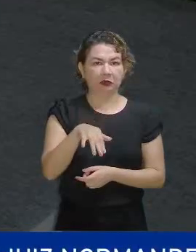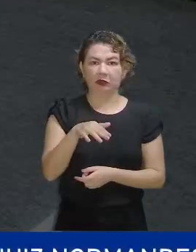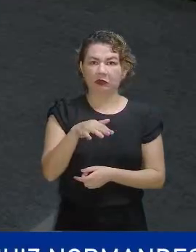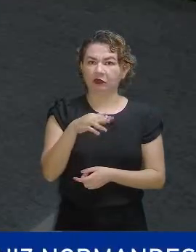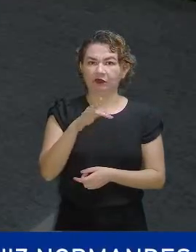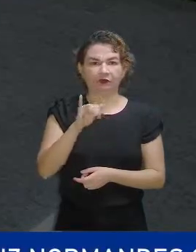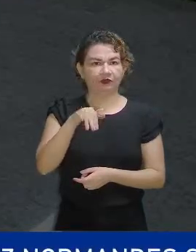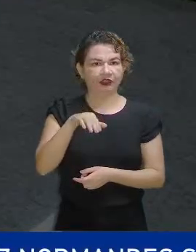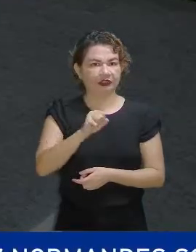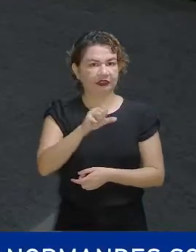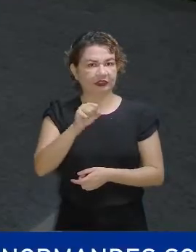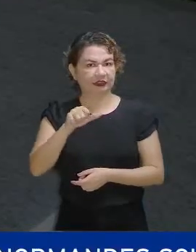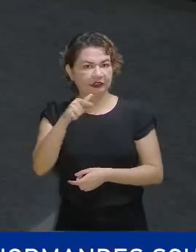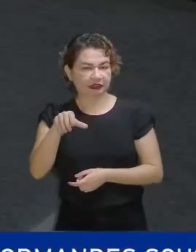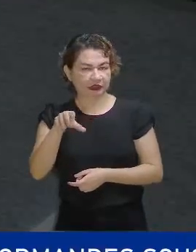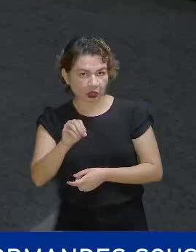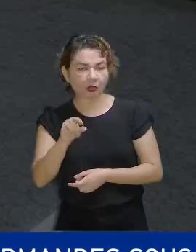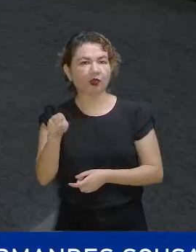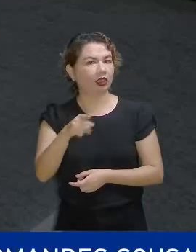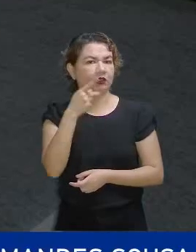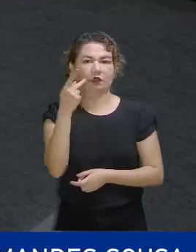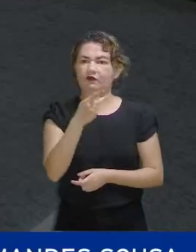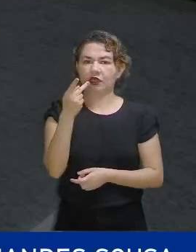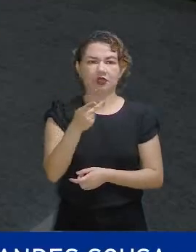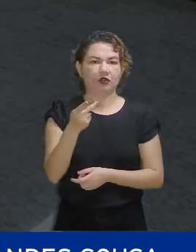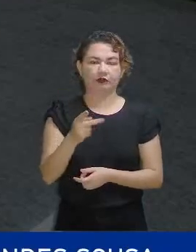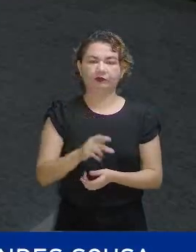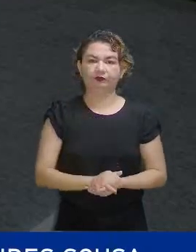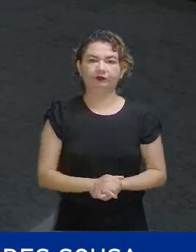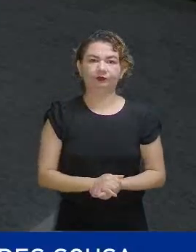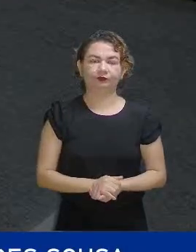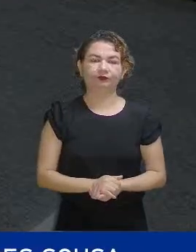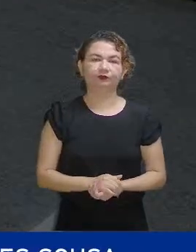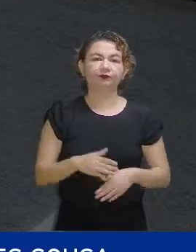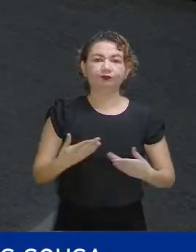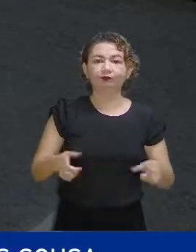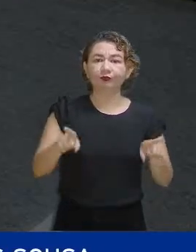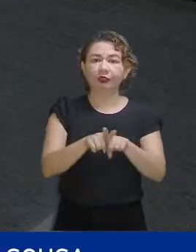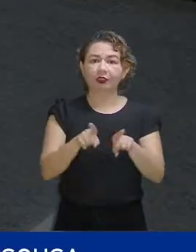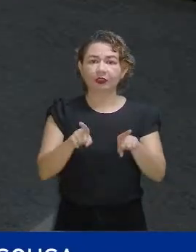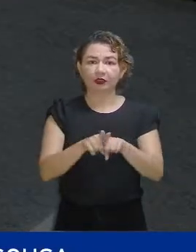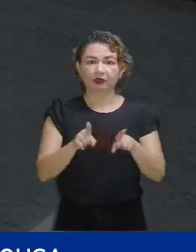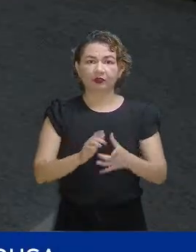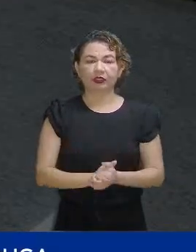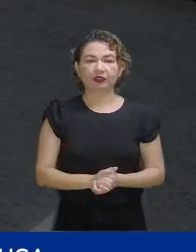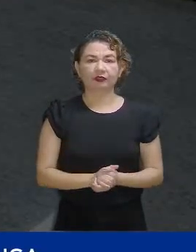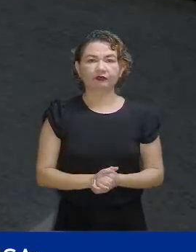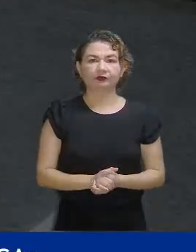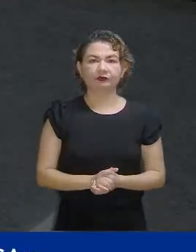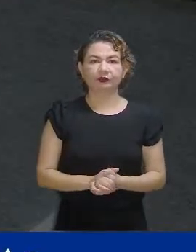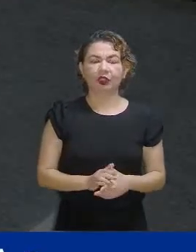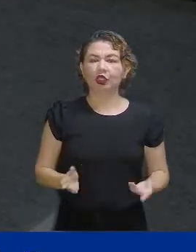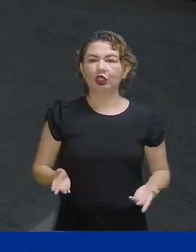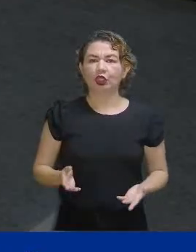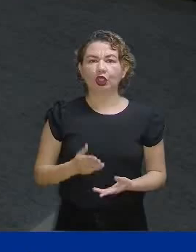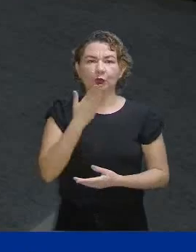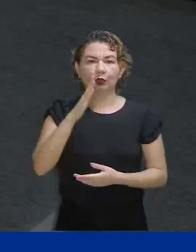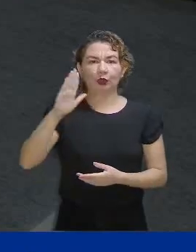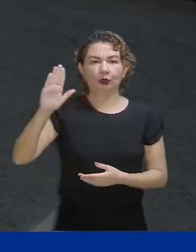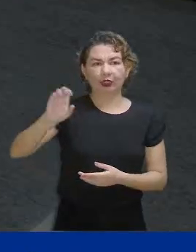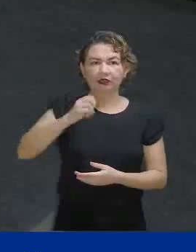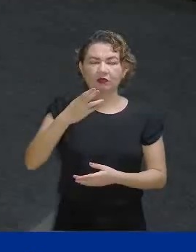material eleitoral e identificação de candidato ou de eleitores, bem como inexistência de oferta, promessa ou qualquer